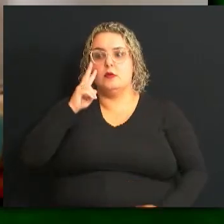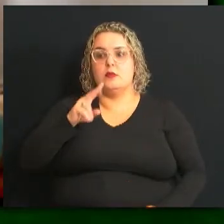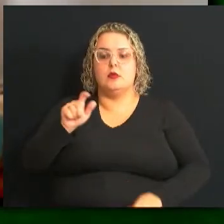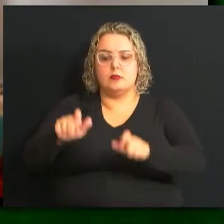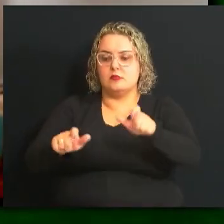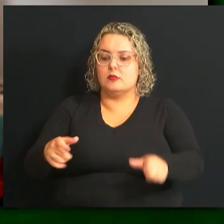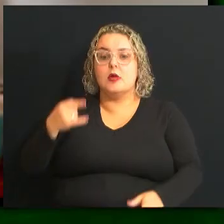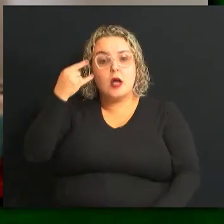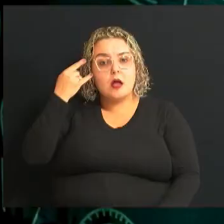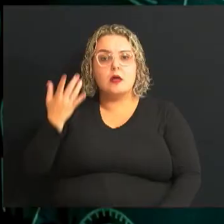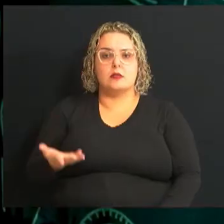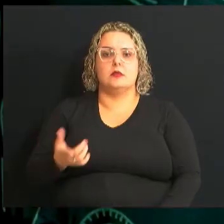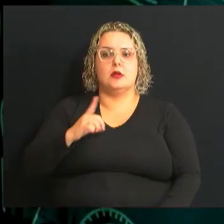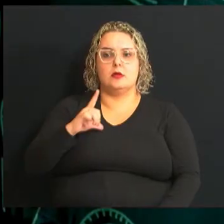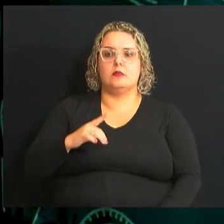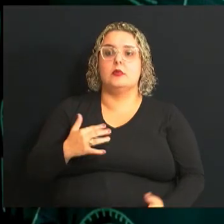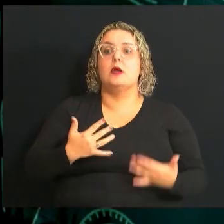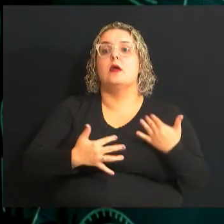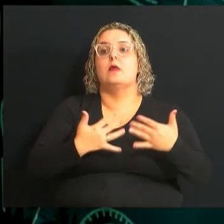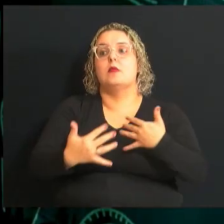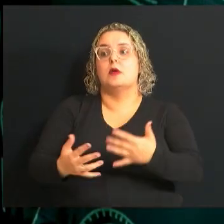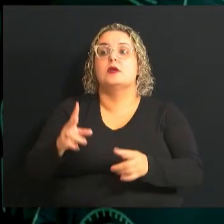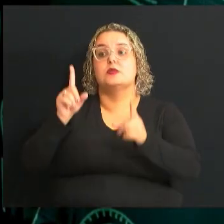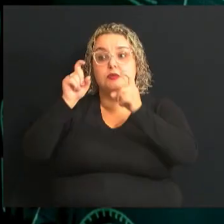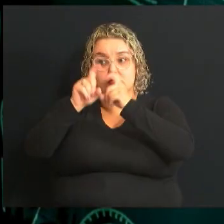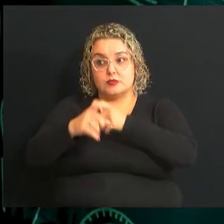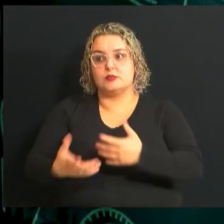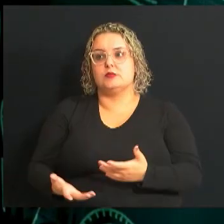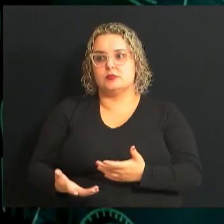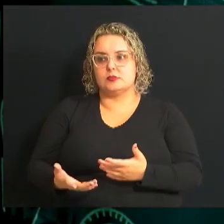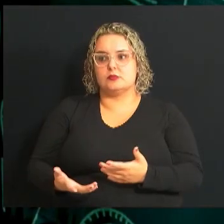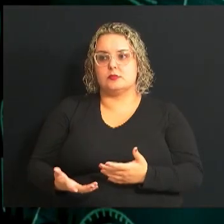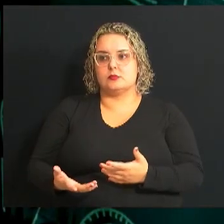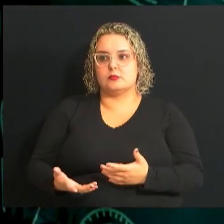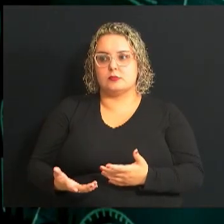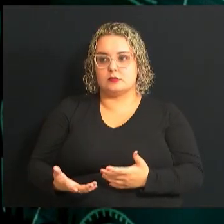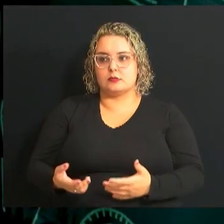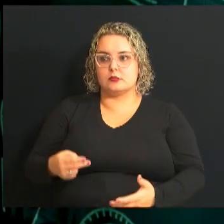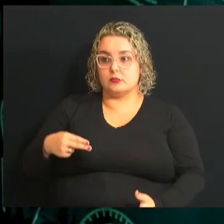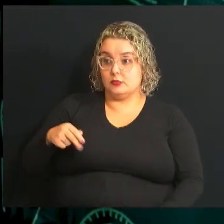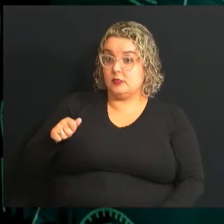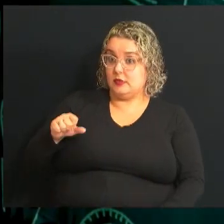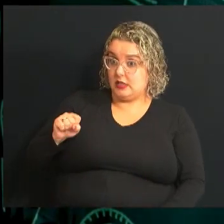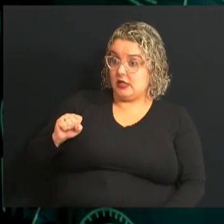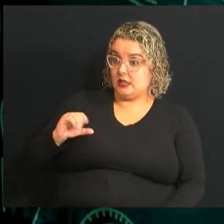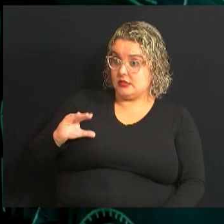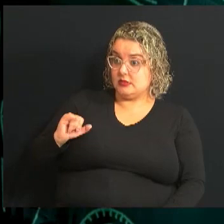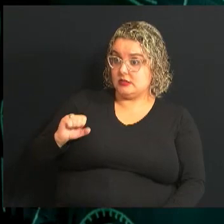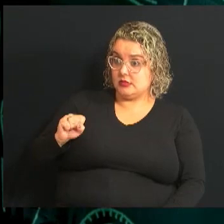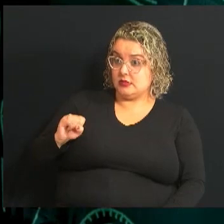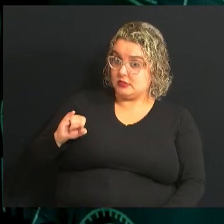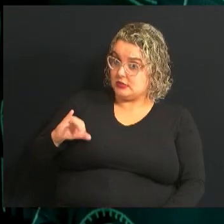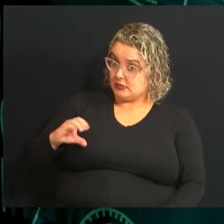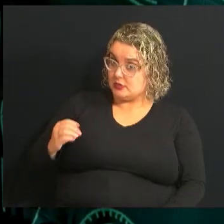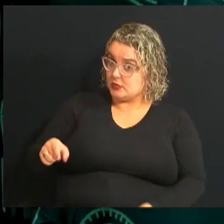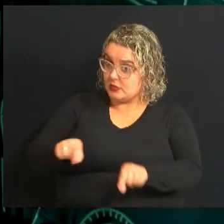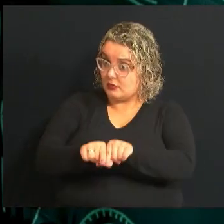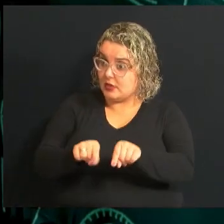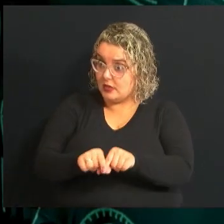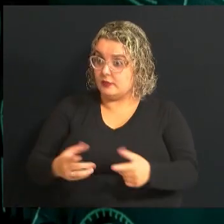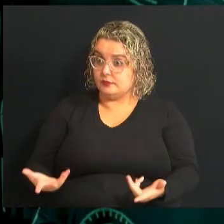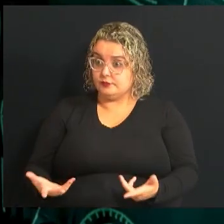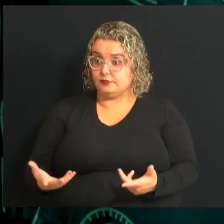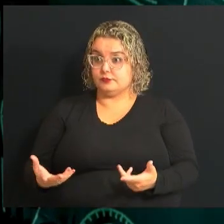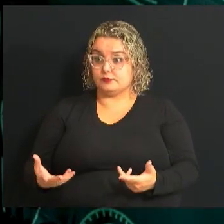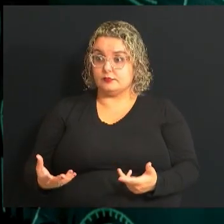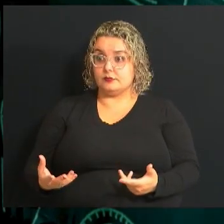processo muito difícil. É um processo narcísico até, né? Que fere aí fere a